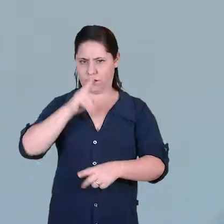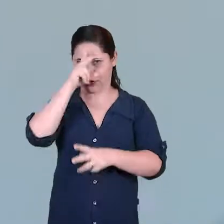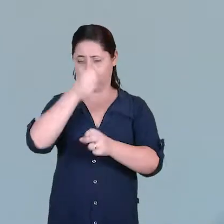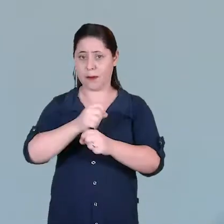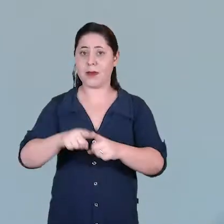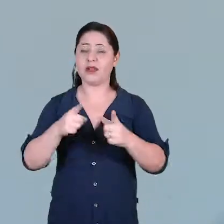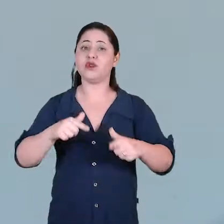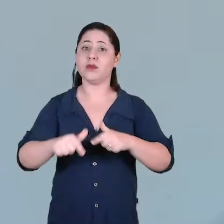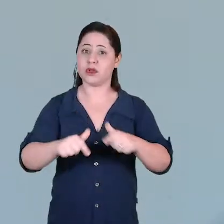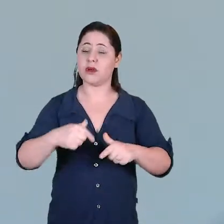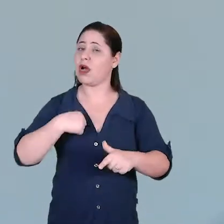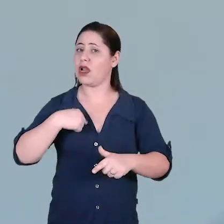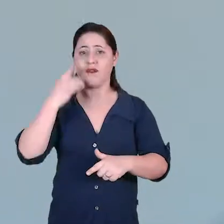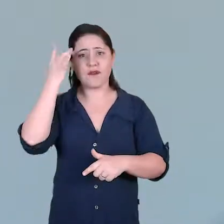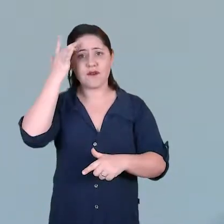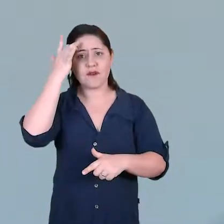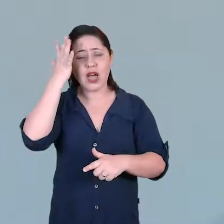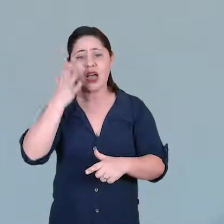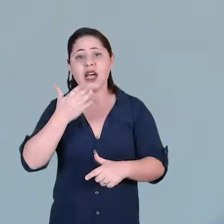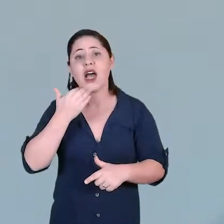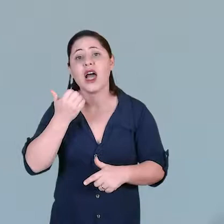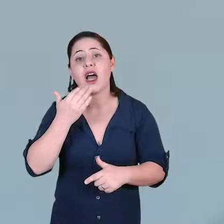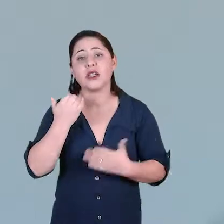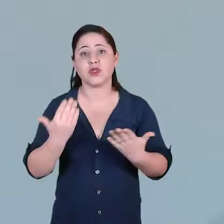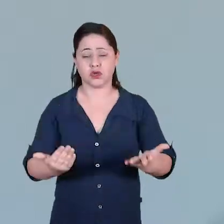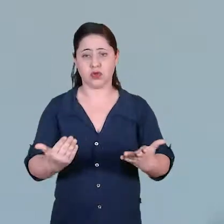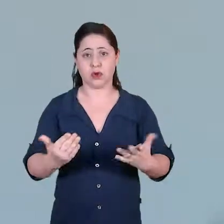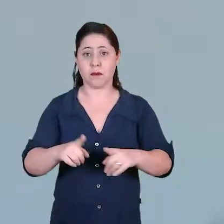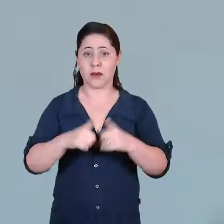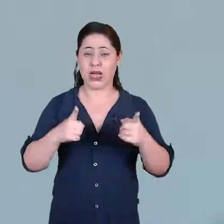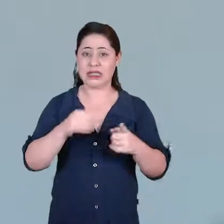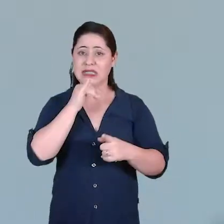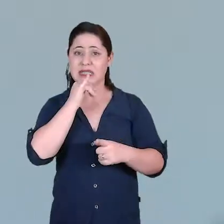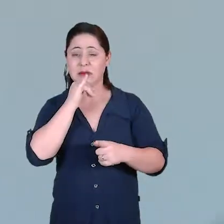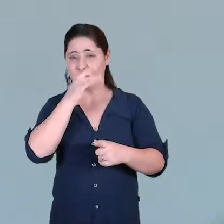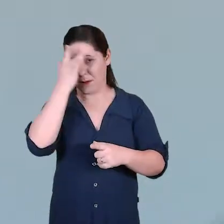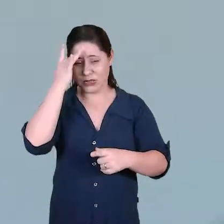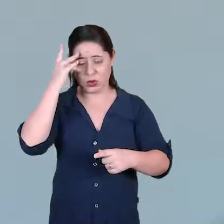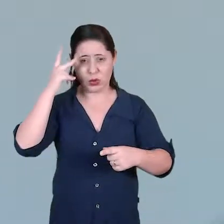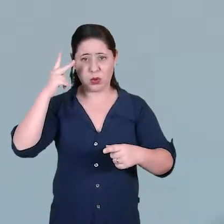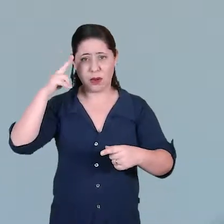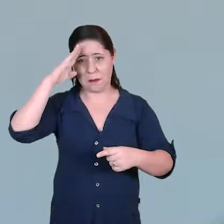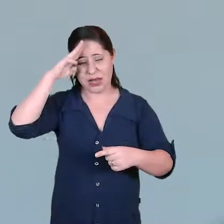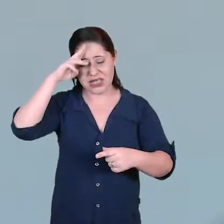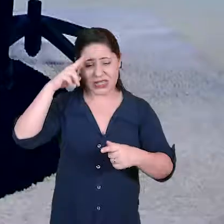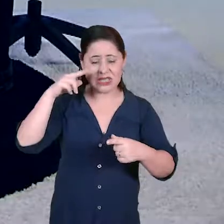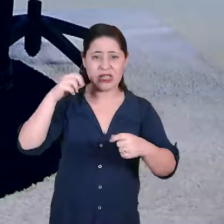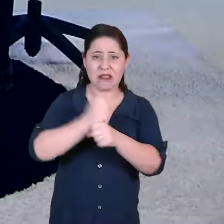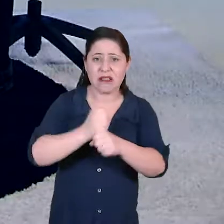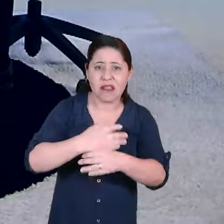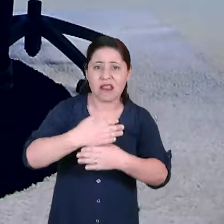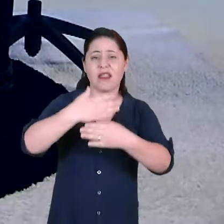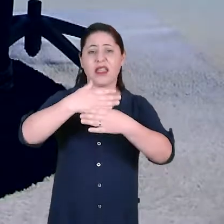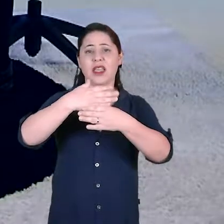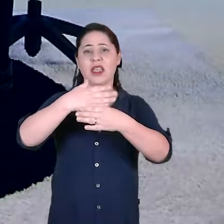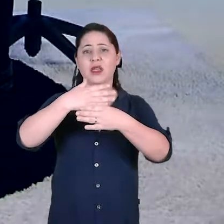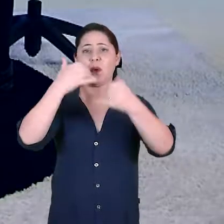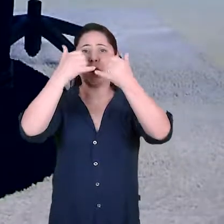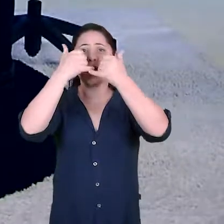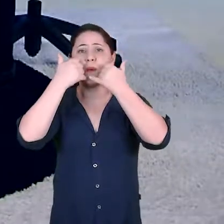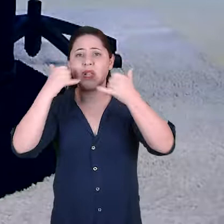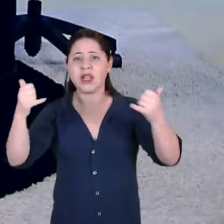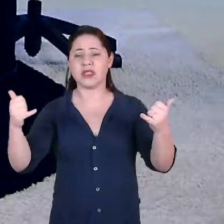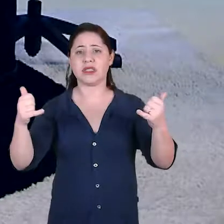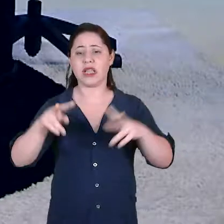meu trabalho, eu dou conta de conseguir até os 90. Mas um pedreiro, um trabalhador braçal, um